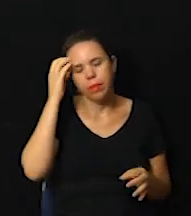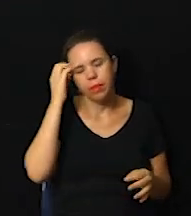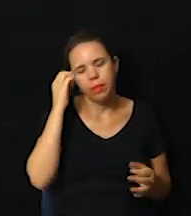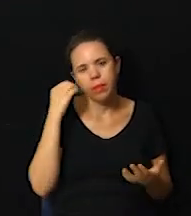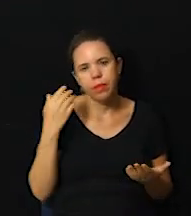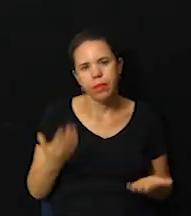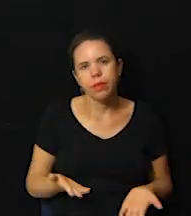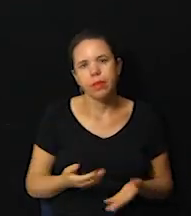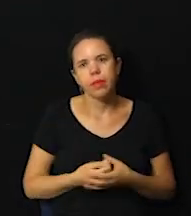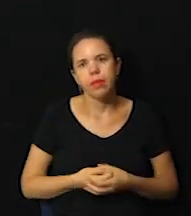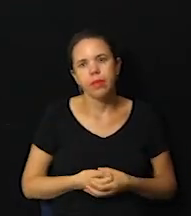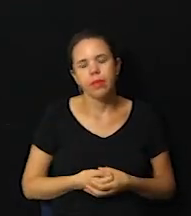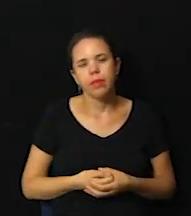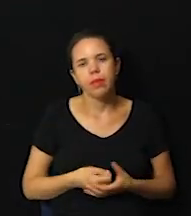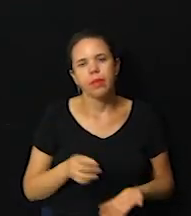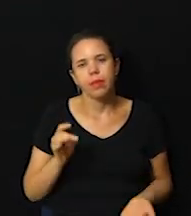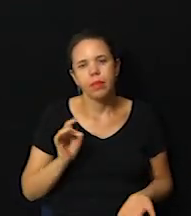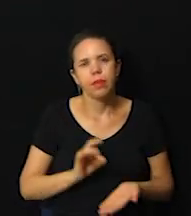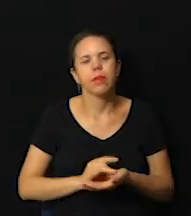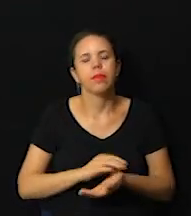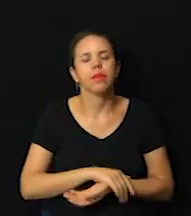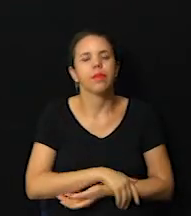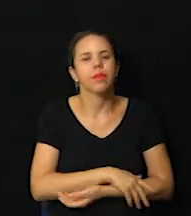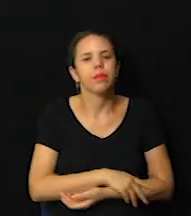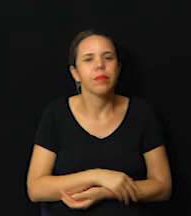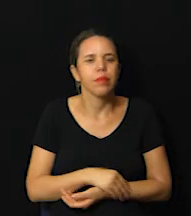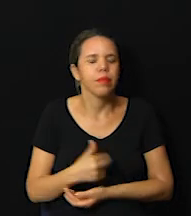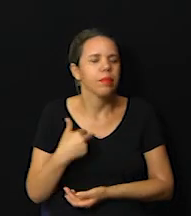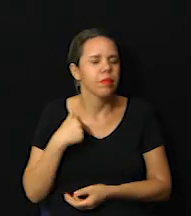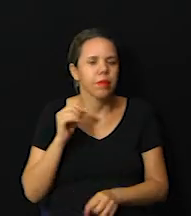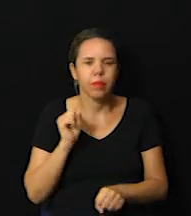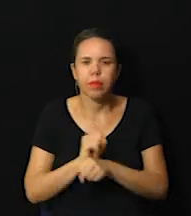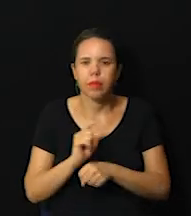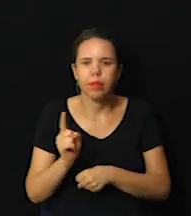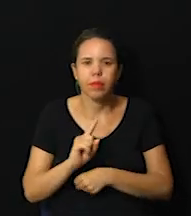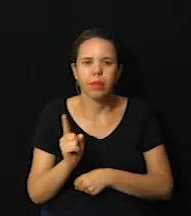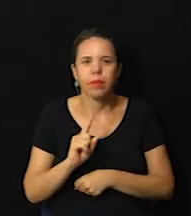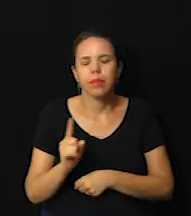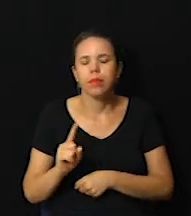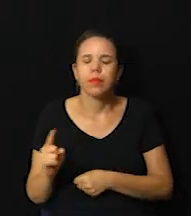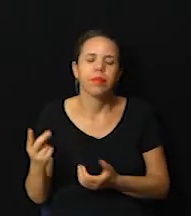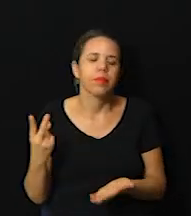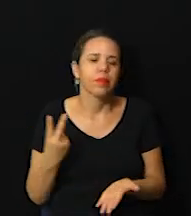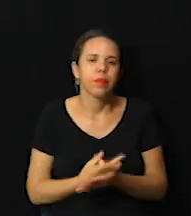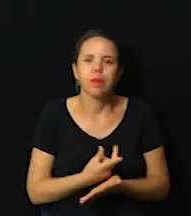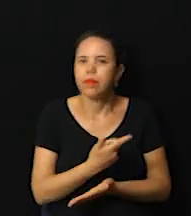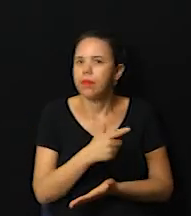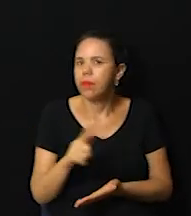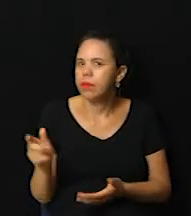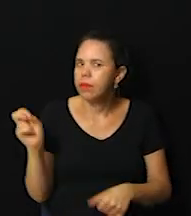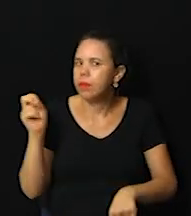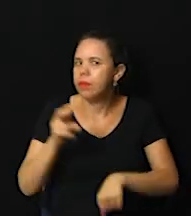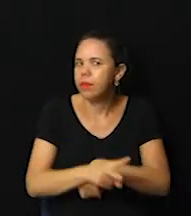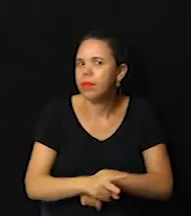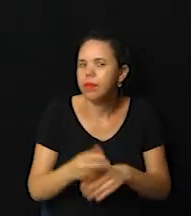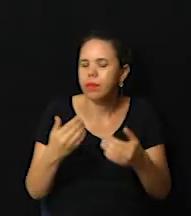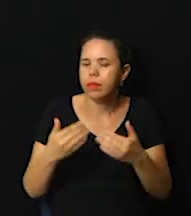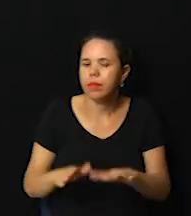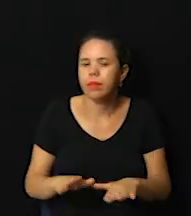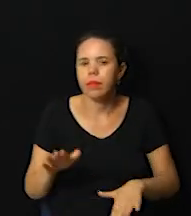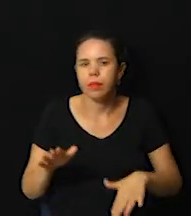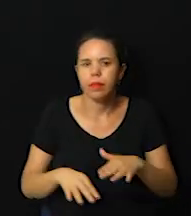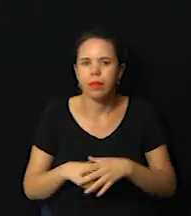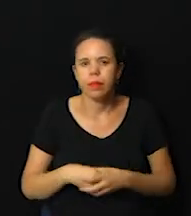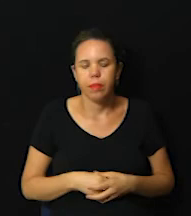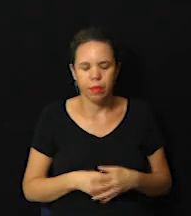específicos, de que realmente não dá para esperar, mesmo a gente não tendo essa vaga, a gente abre uma